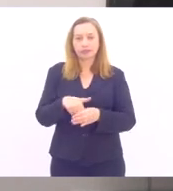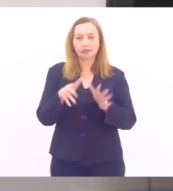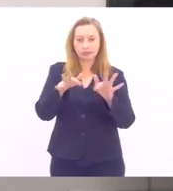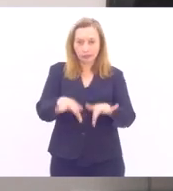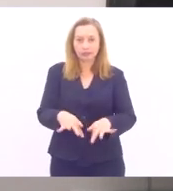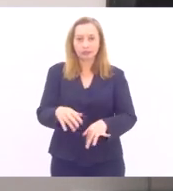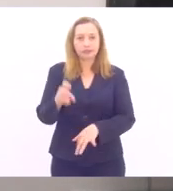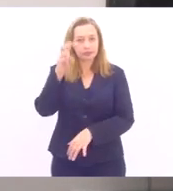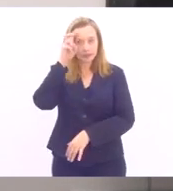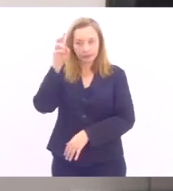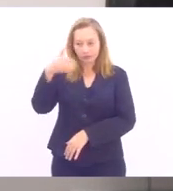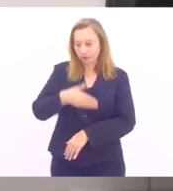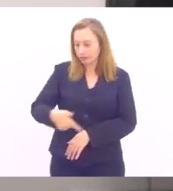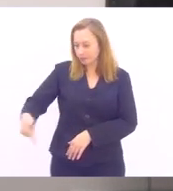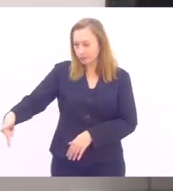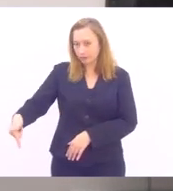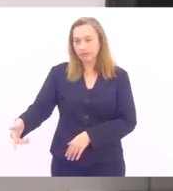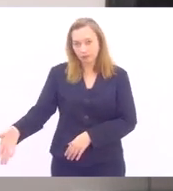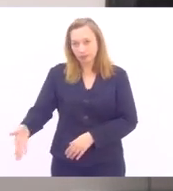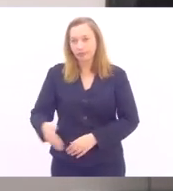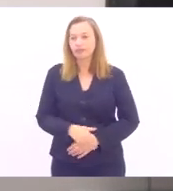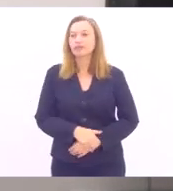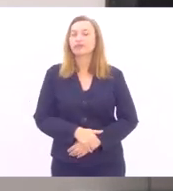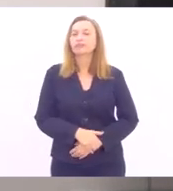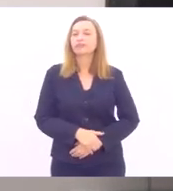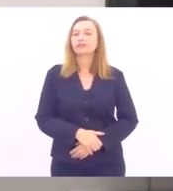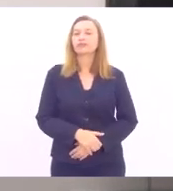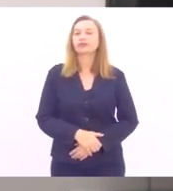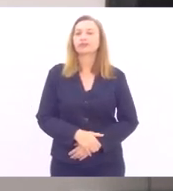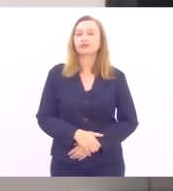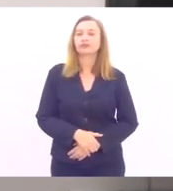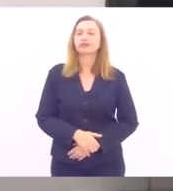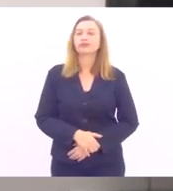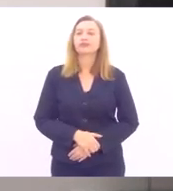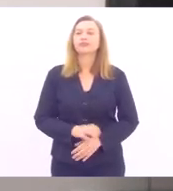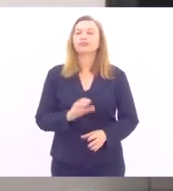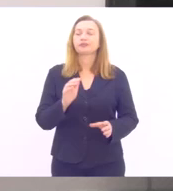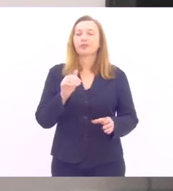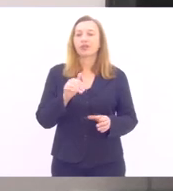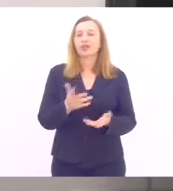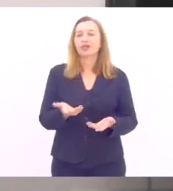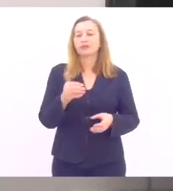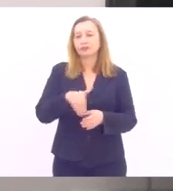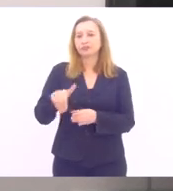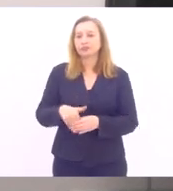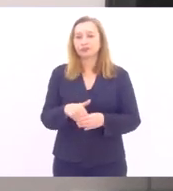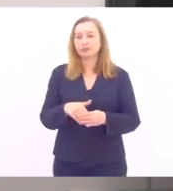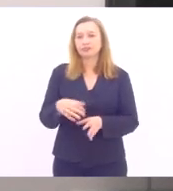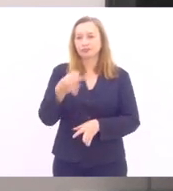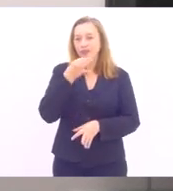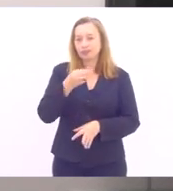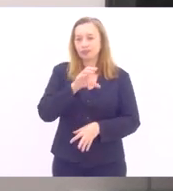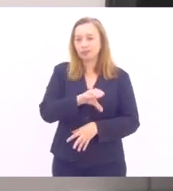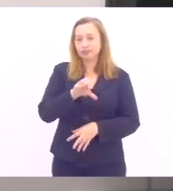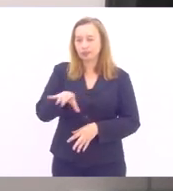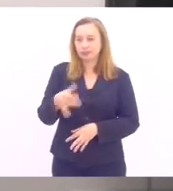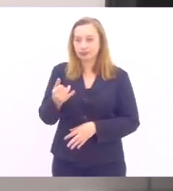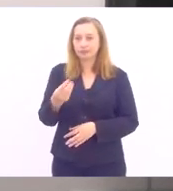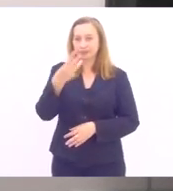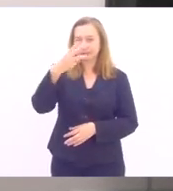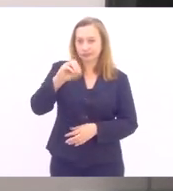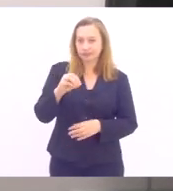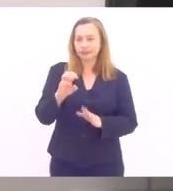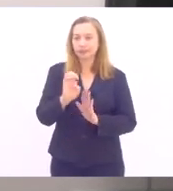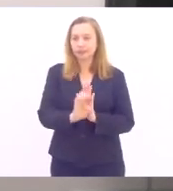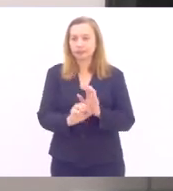nessa quinta-feira. E o que vai ser votado vai ser o parecer da CCJ às 30 emendas de plenário. Por isso que eu